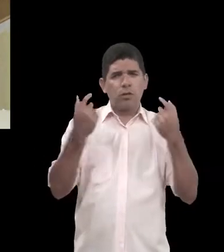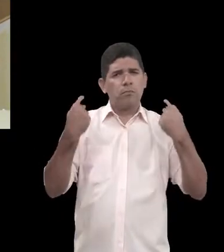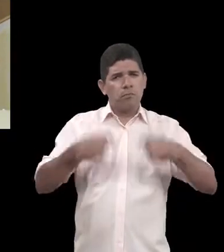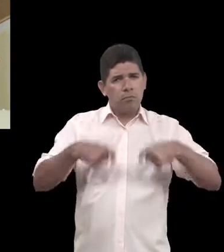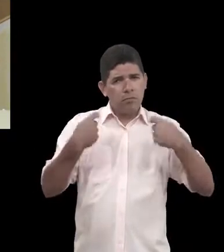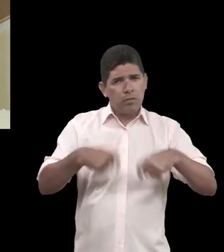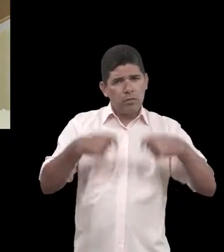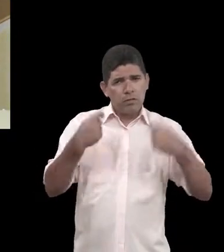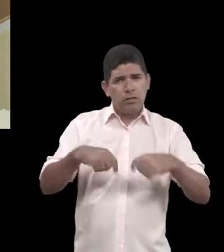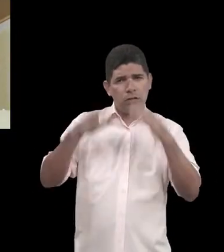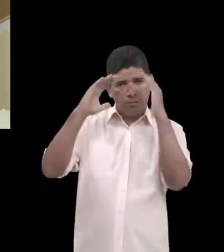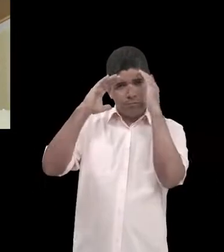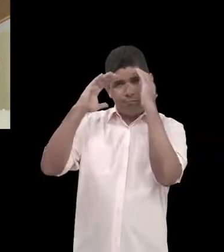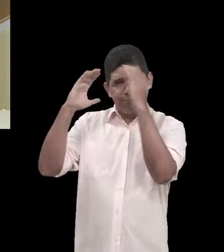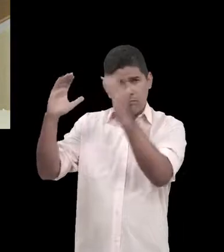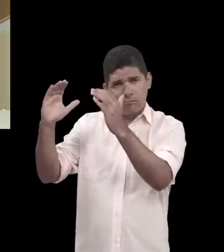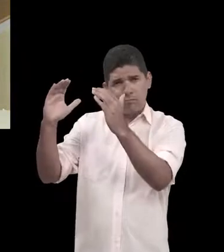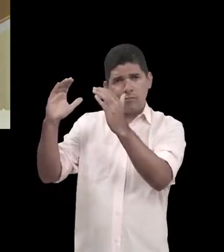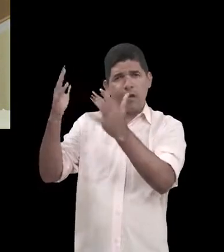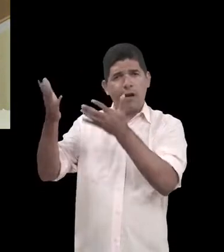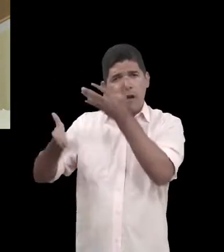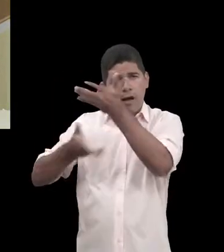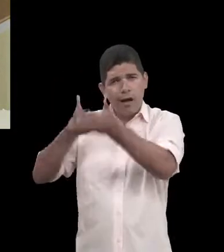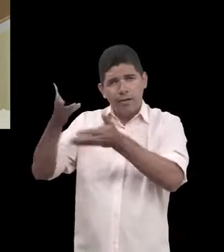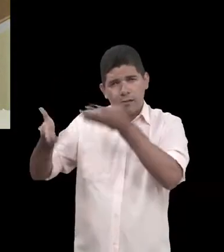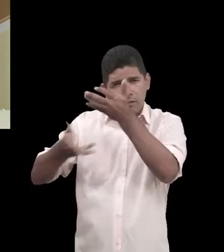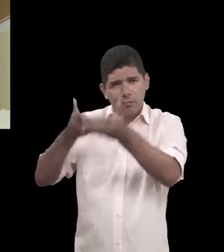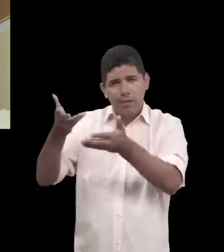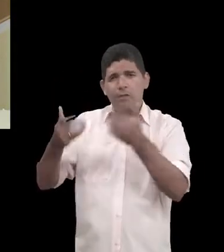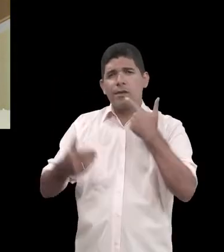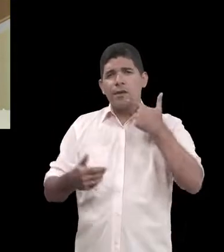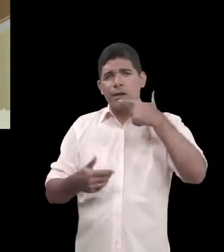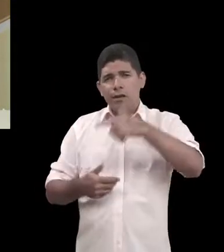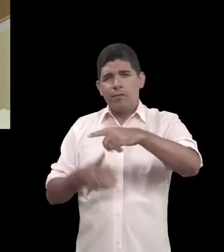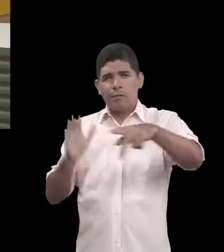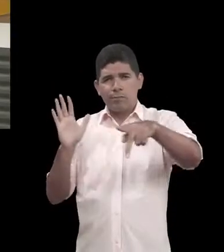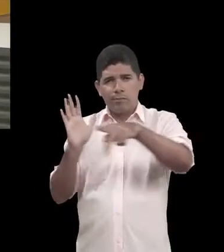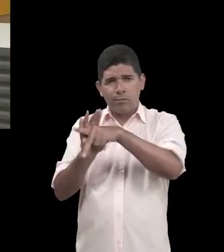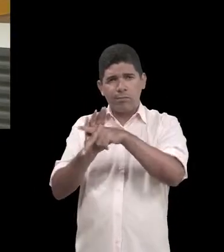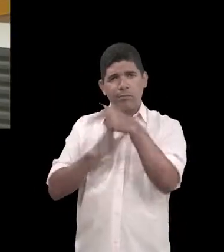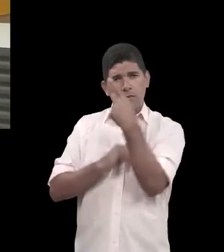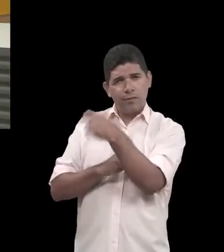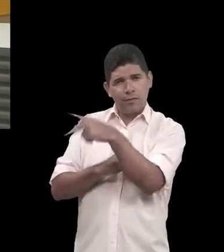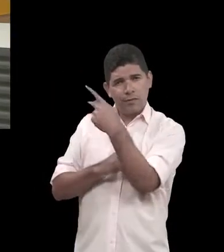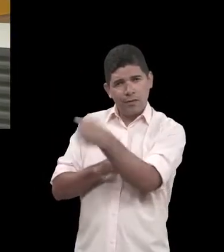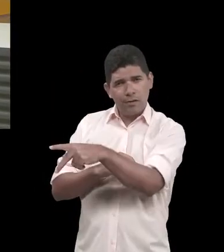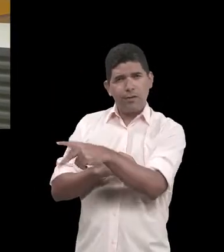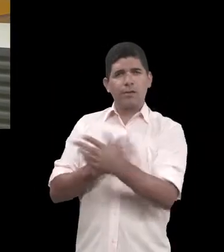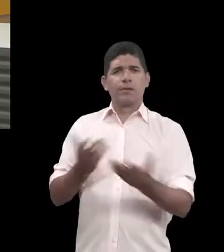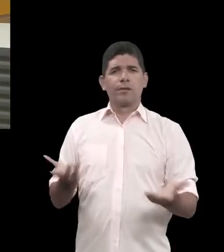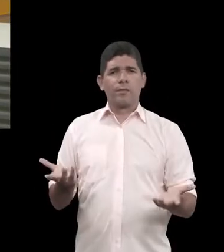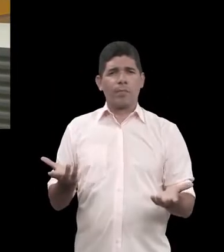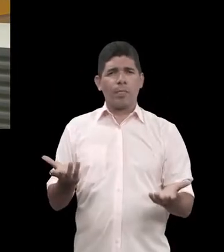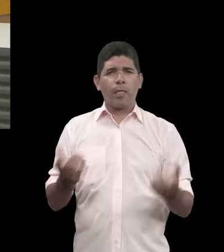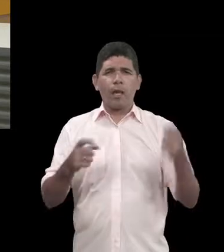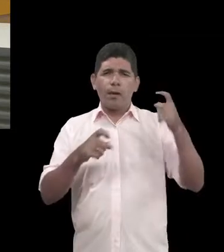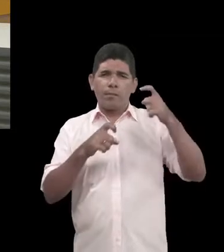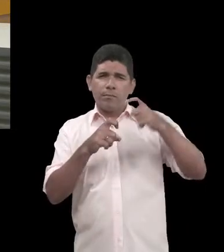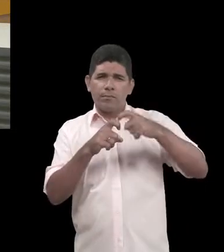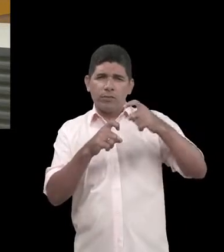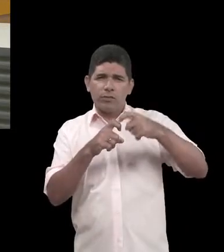uma assistência na língua realmente do usuário que procura o serviço. Porque na formação do psicólogo tem algum tipo de disciplina